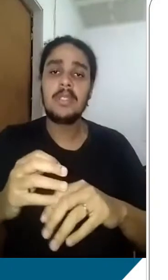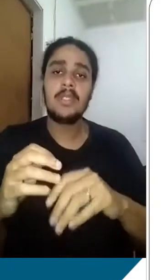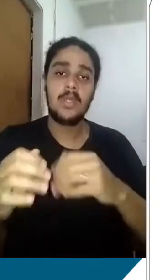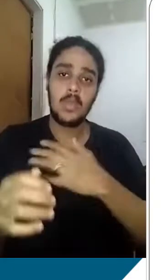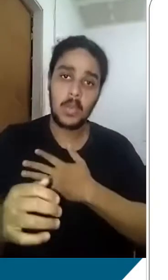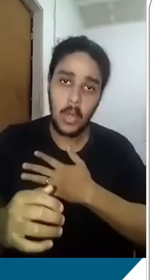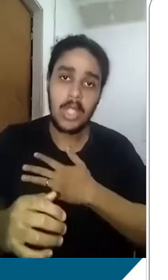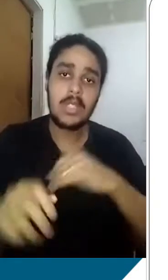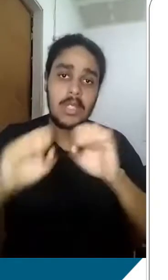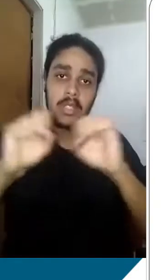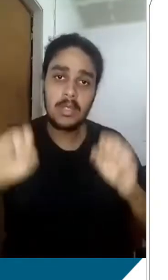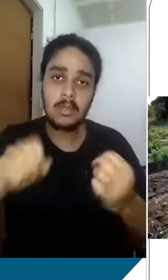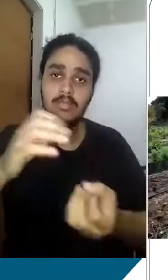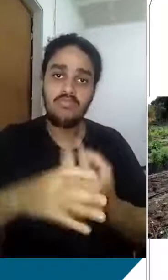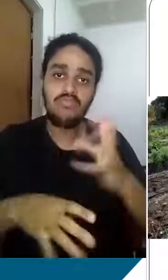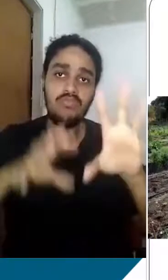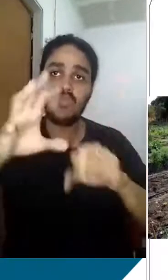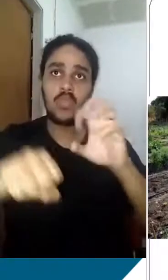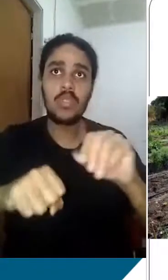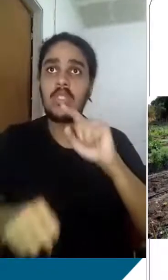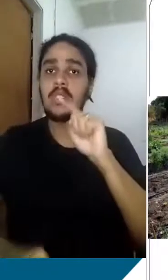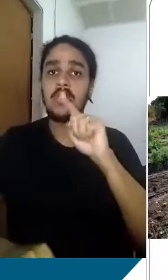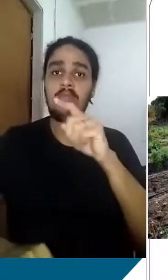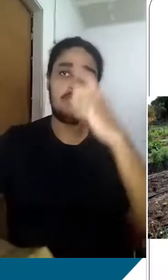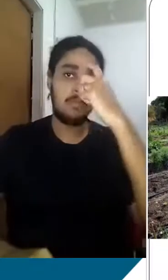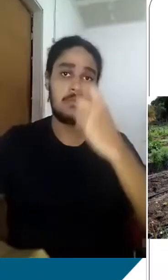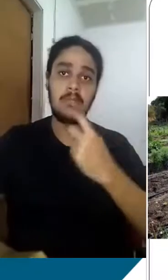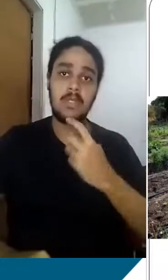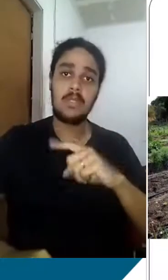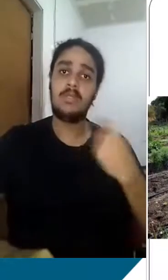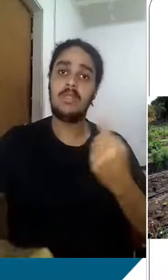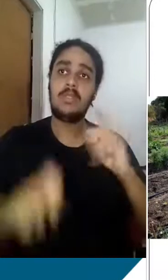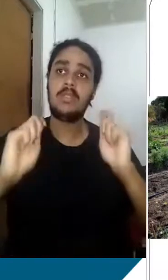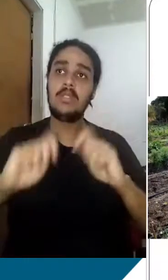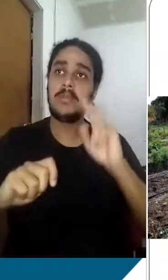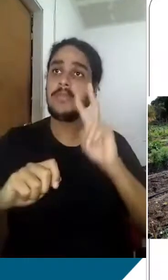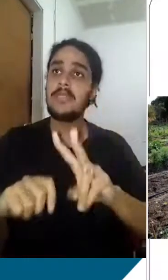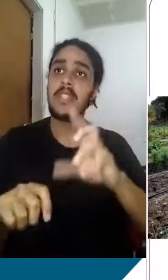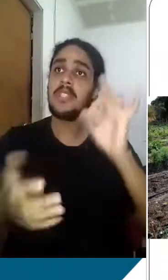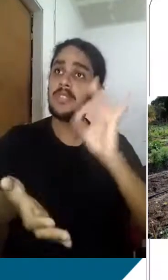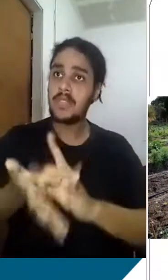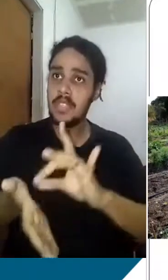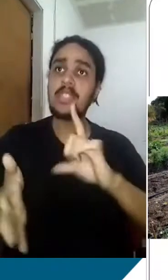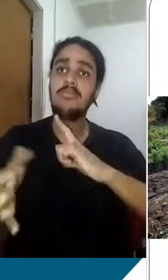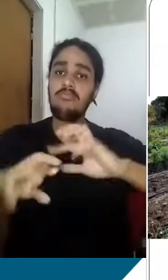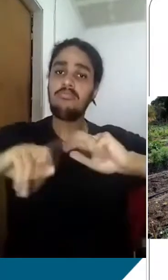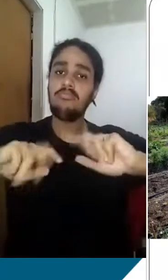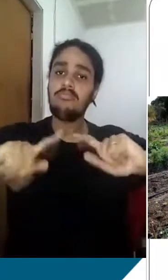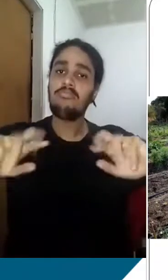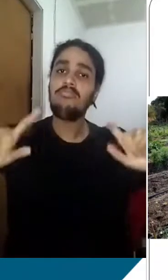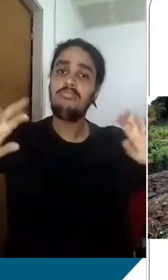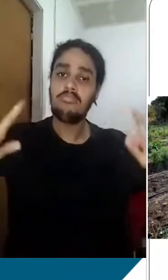esse sistema produtivo buscam. Aqui algumas imagens, né, o que a gente pode ver é que realmente existe uma